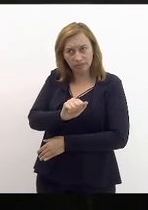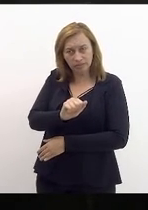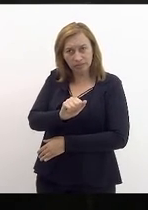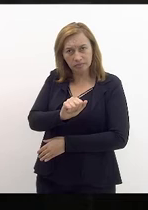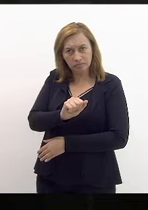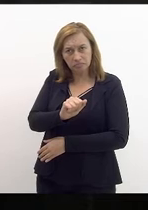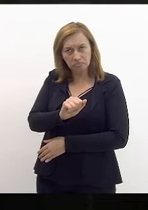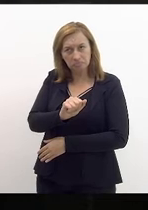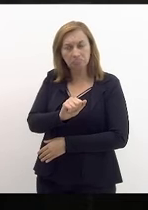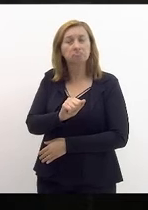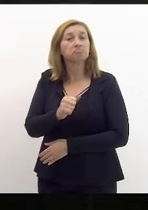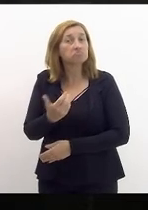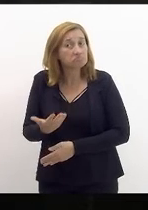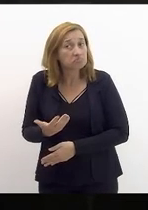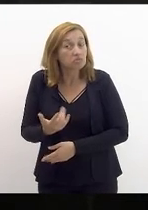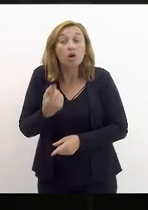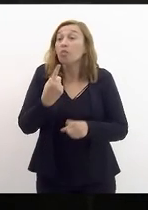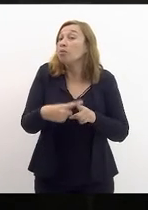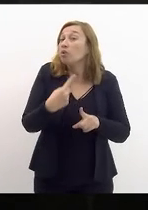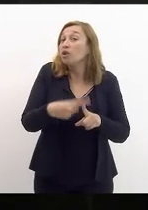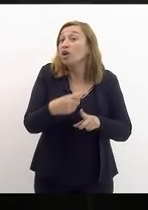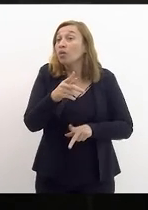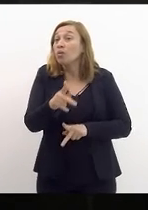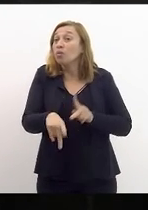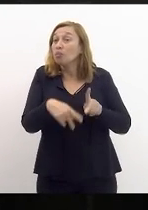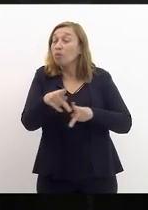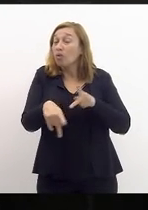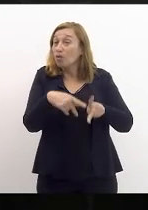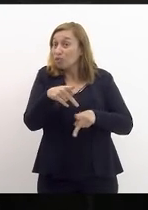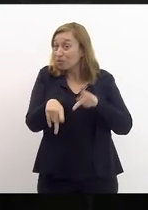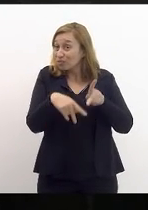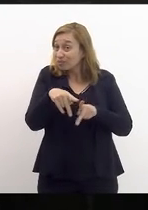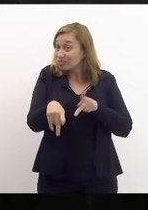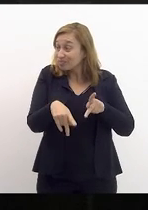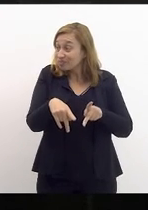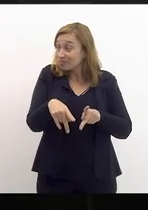popular e o que a população Fluminense